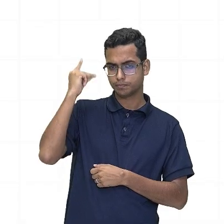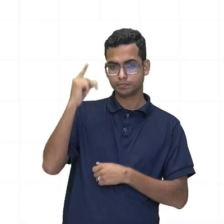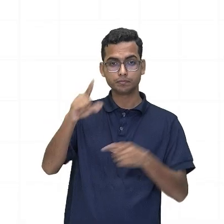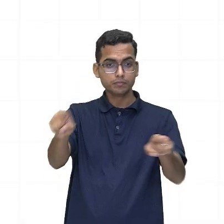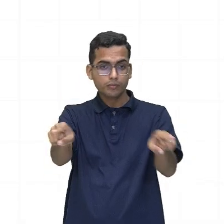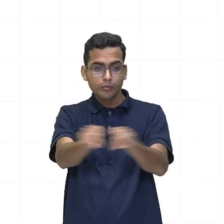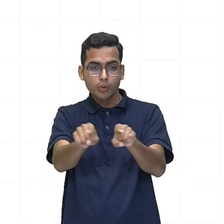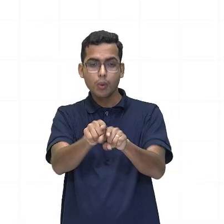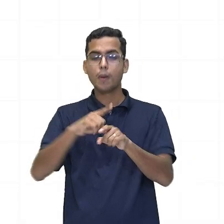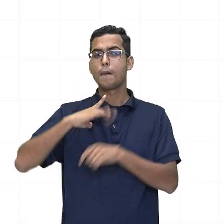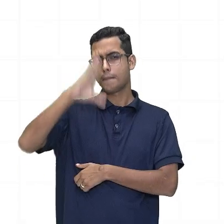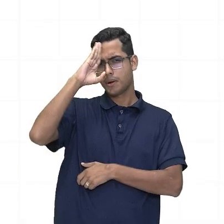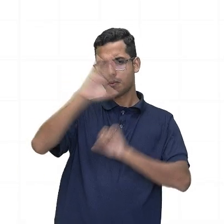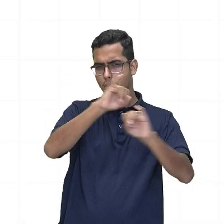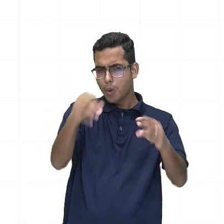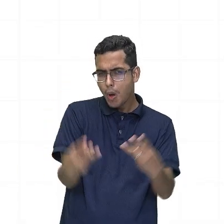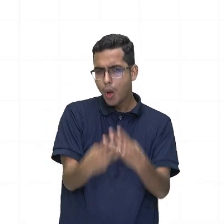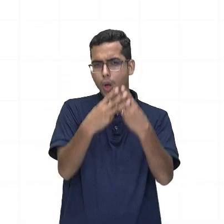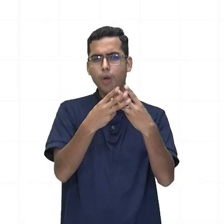do judaísmo